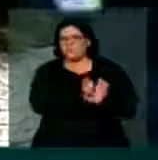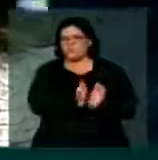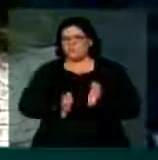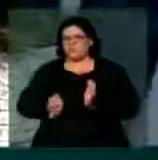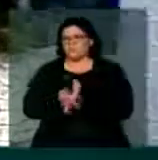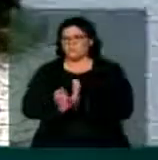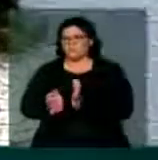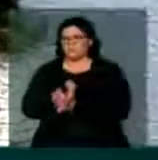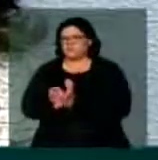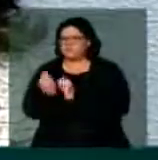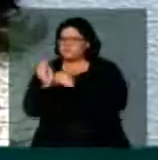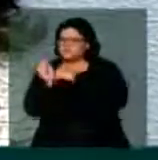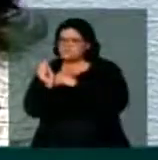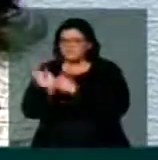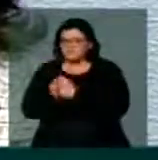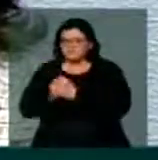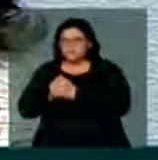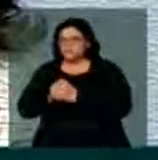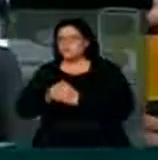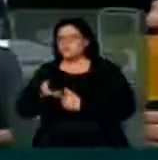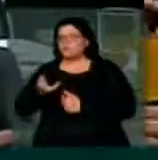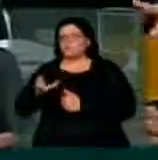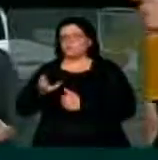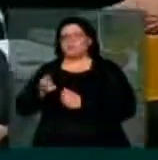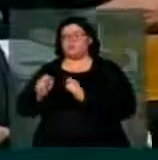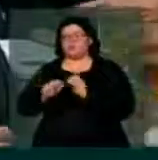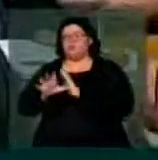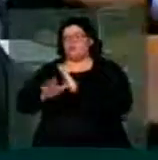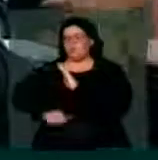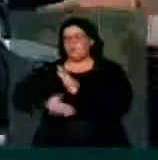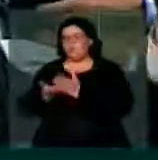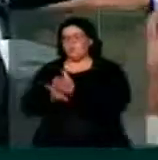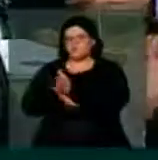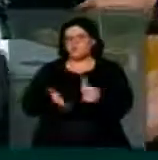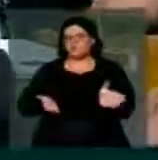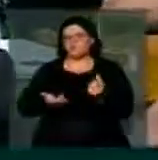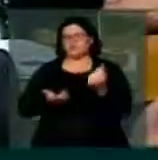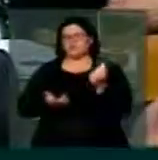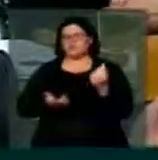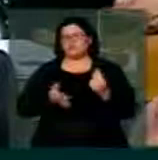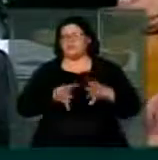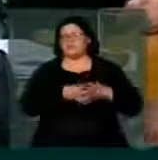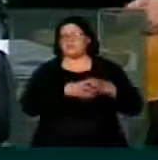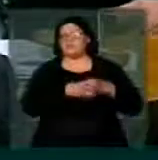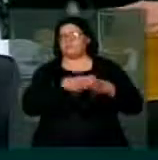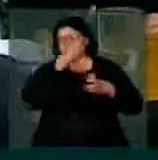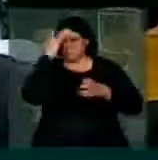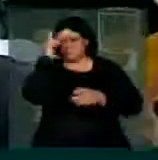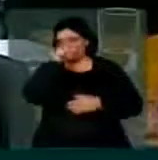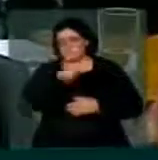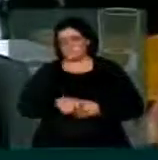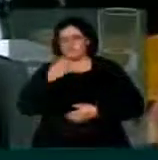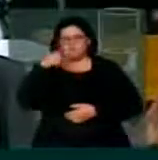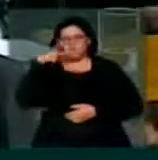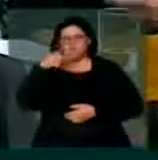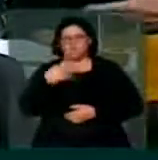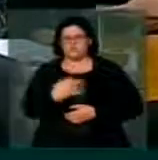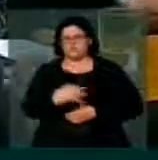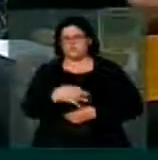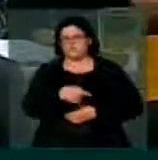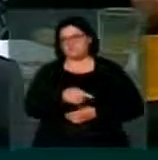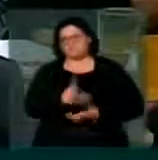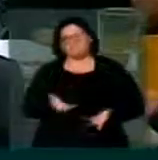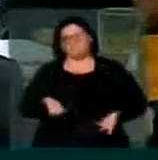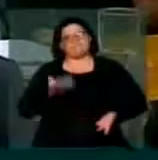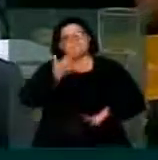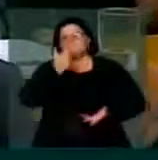em estatais brasileiras, delas se apossar e lá desviar dinheiro para partidos e políticos. Como eu disse naquela ocasião, eu